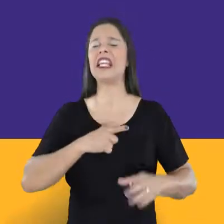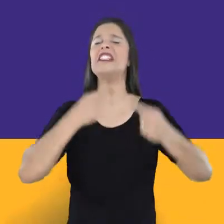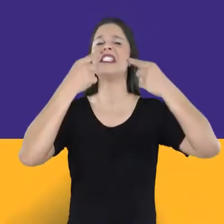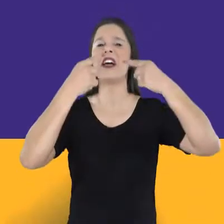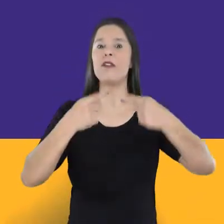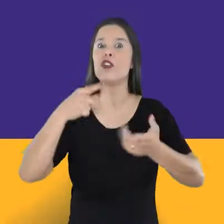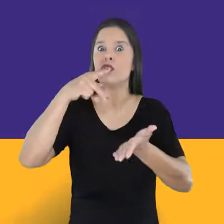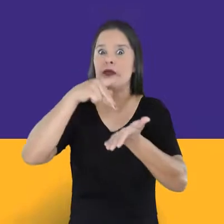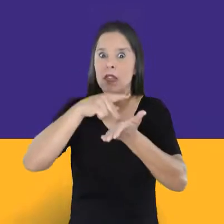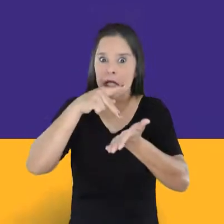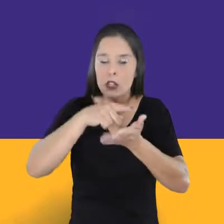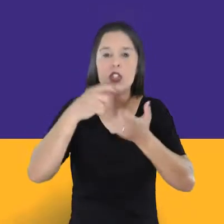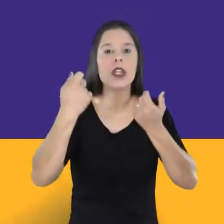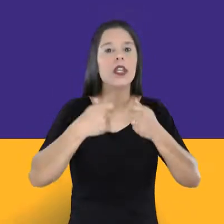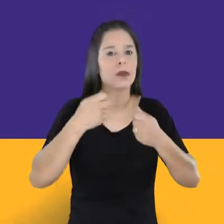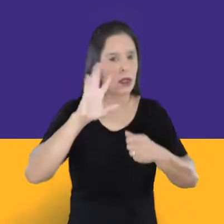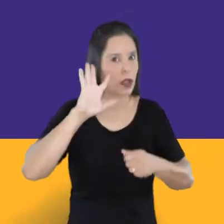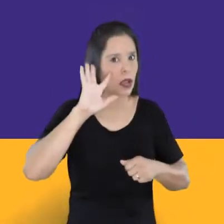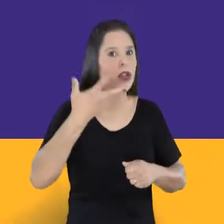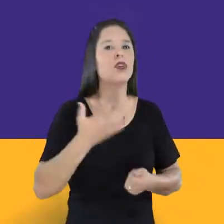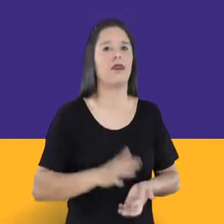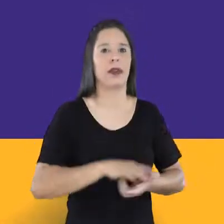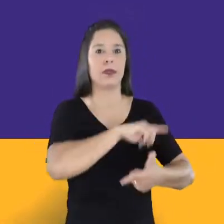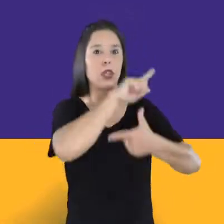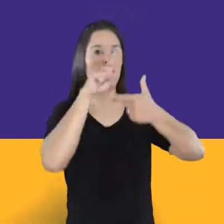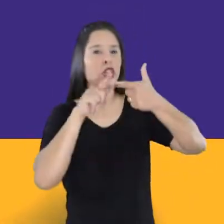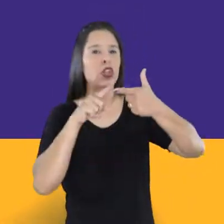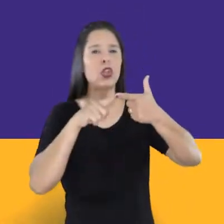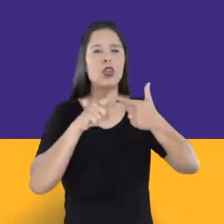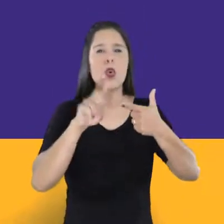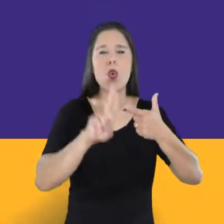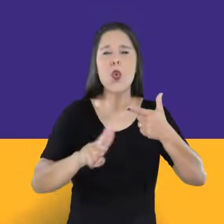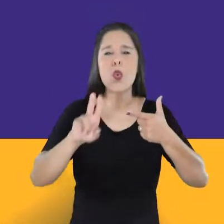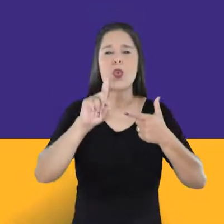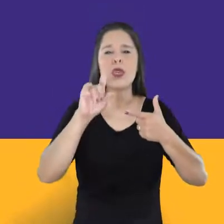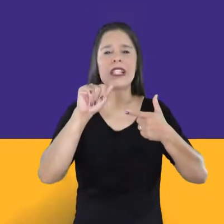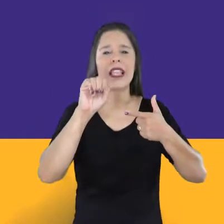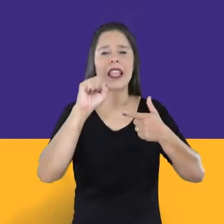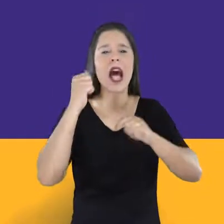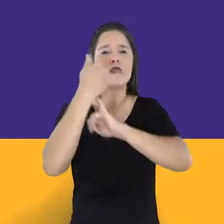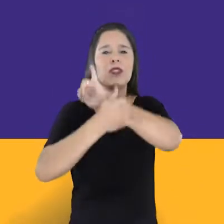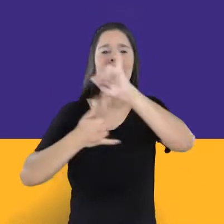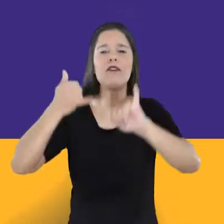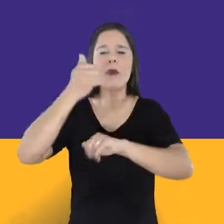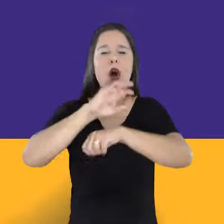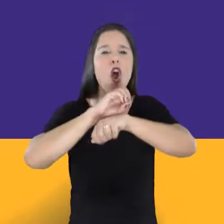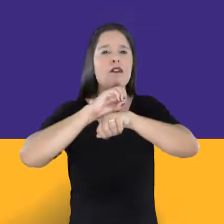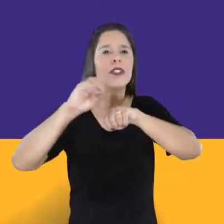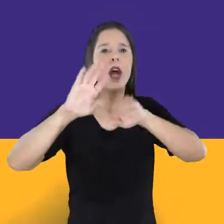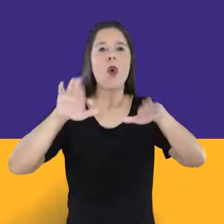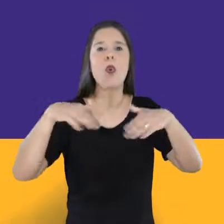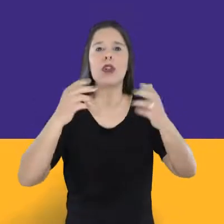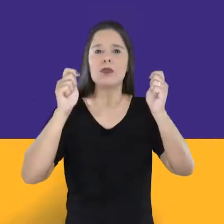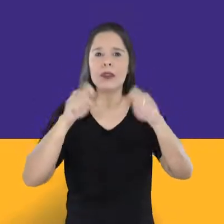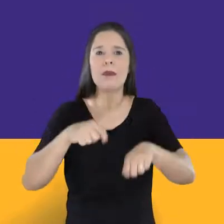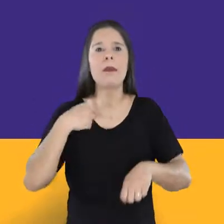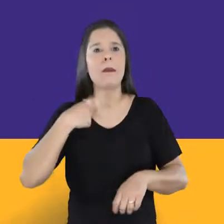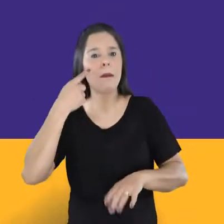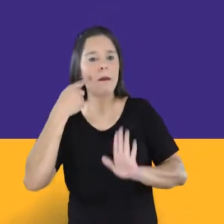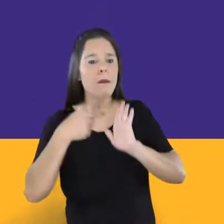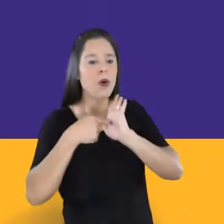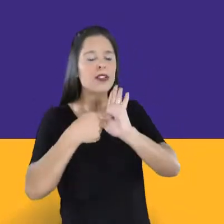problema. Demonstre que existe um desafio real a ser enfrentado. Dica 2. Use dados